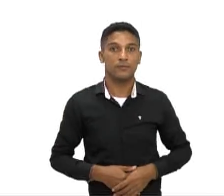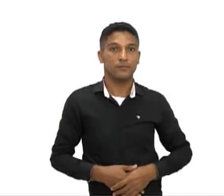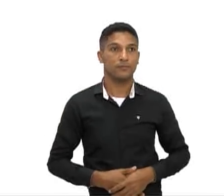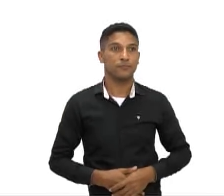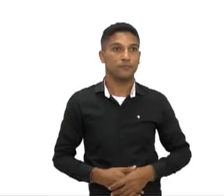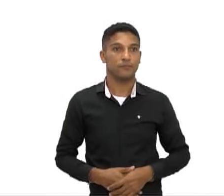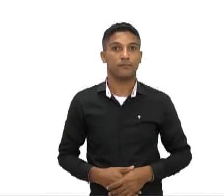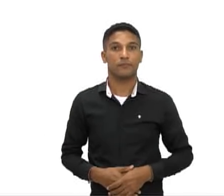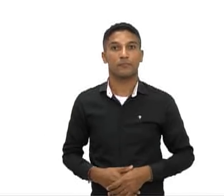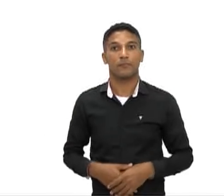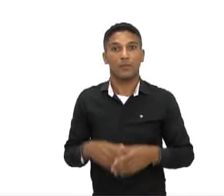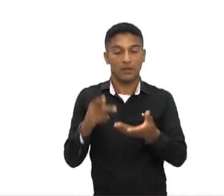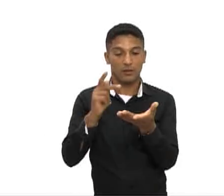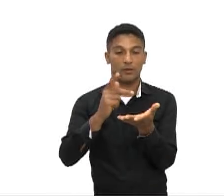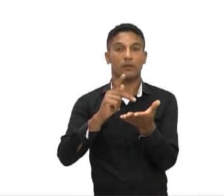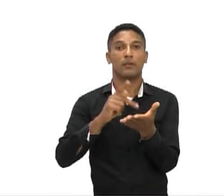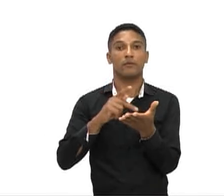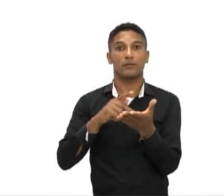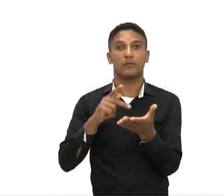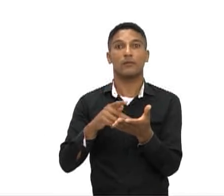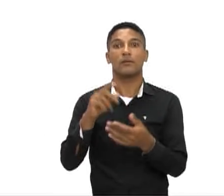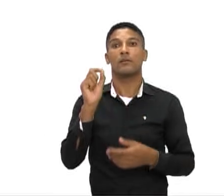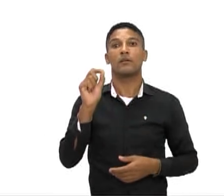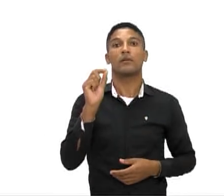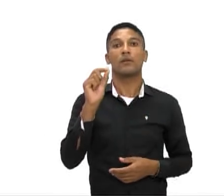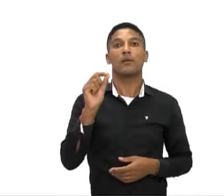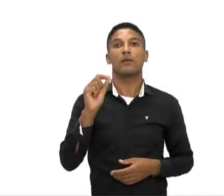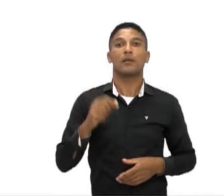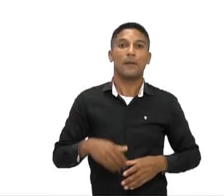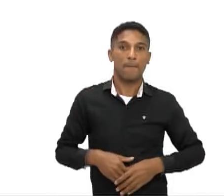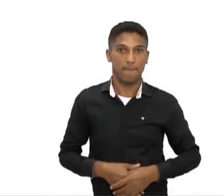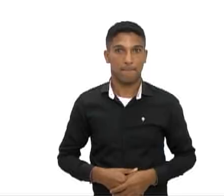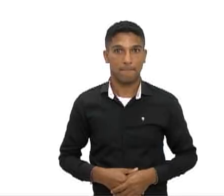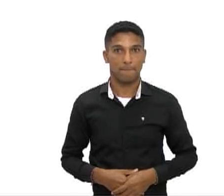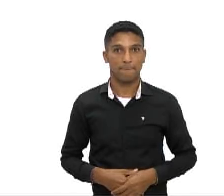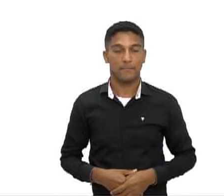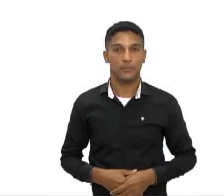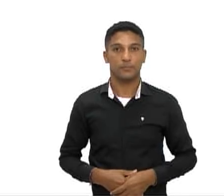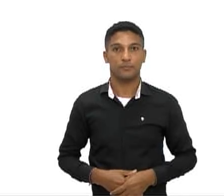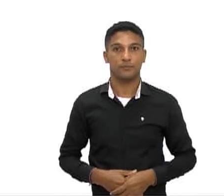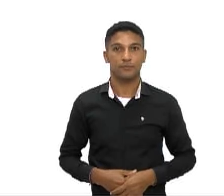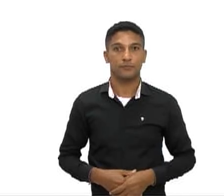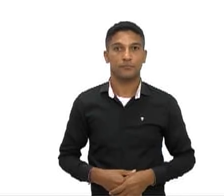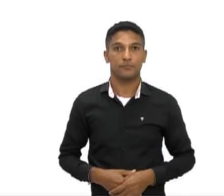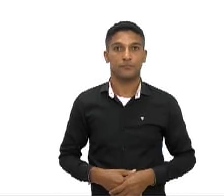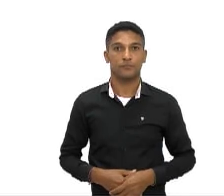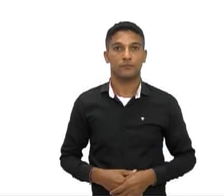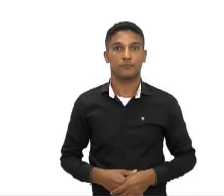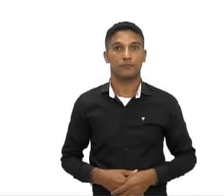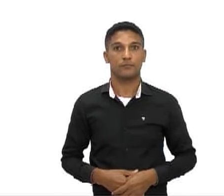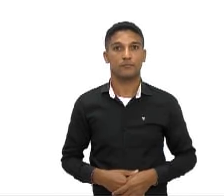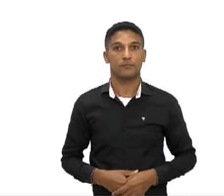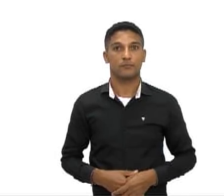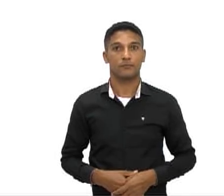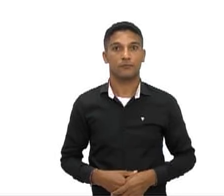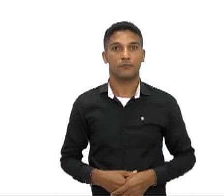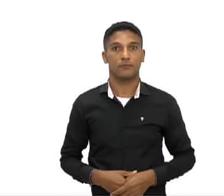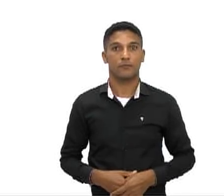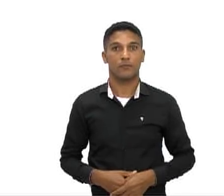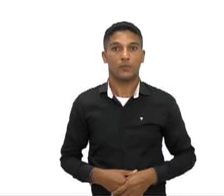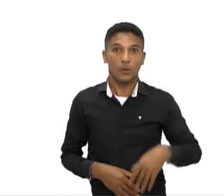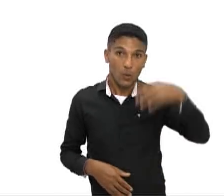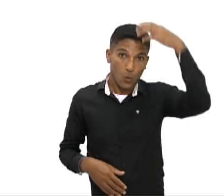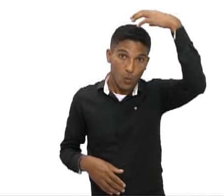à fada madrinha da filha para que ela virasse ogro até se casar. Então o rei paga ao gato de